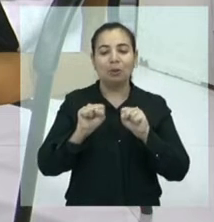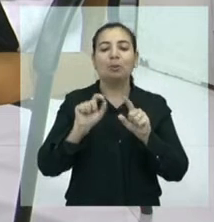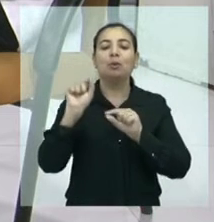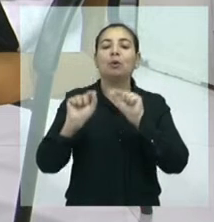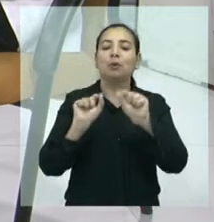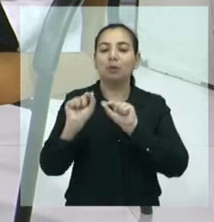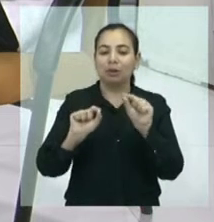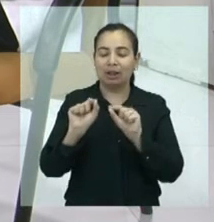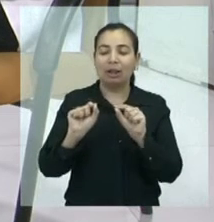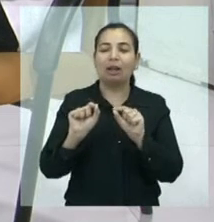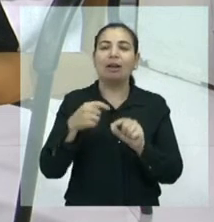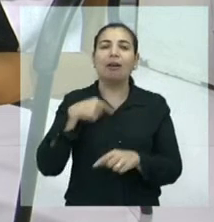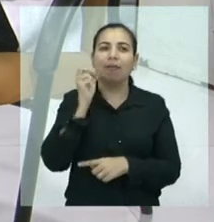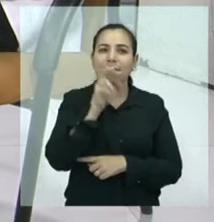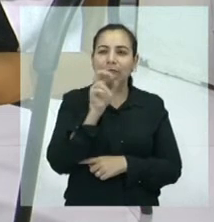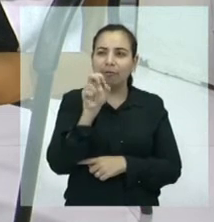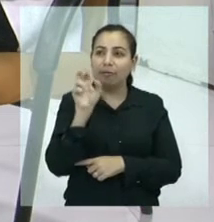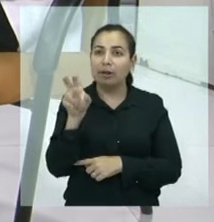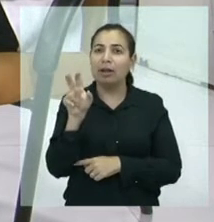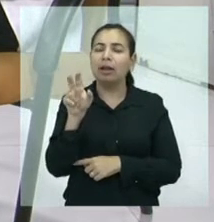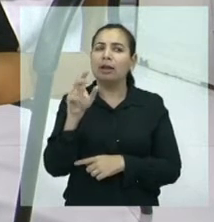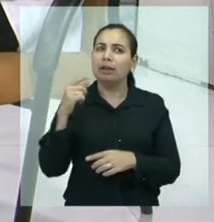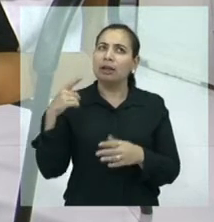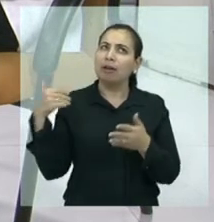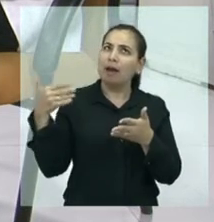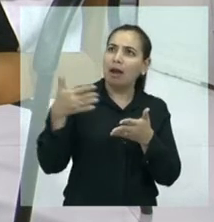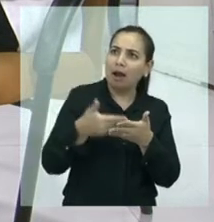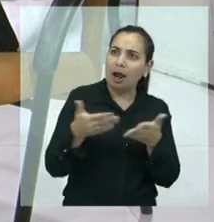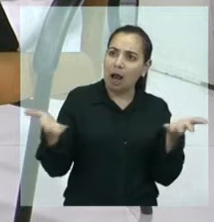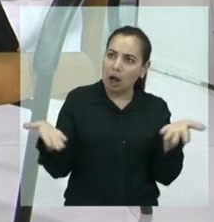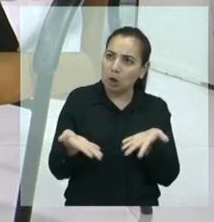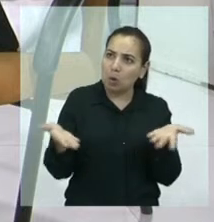negros começaram a aparecer mais nas mídias,